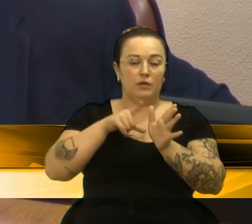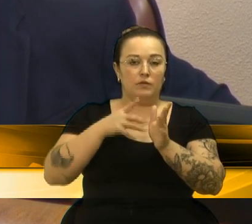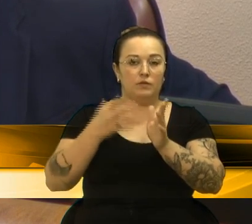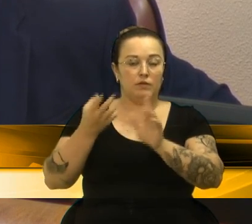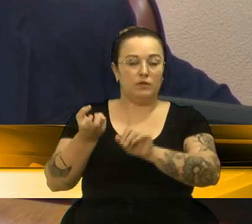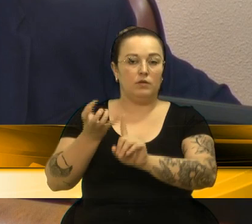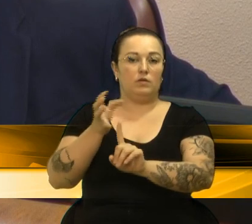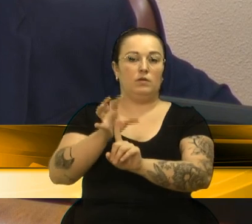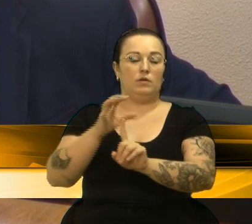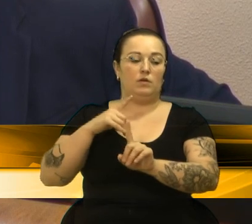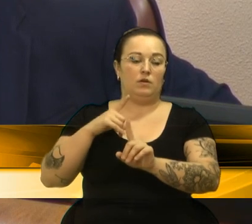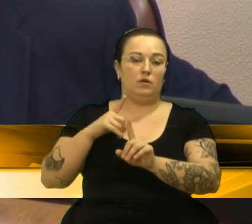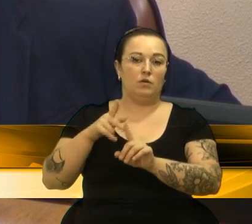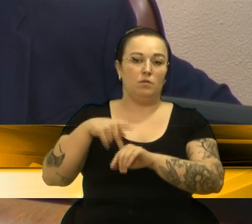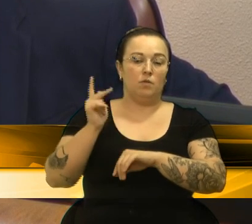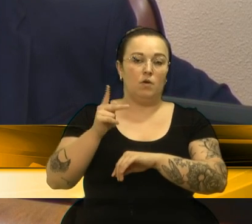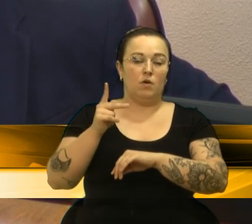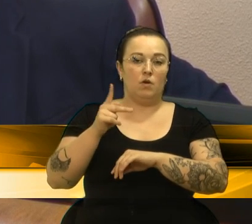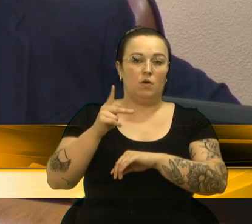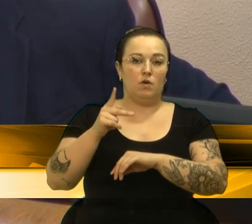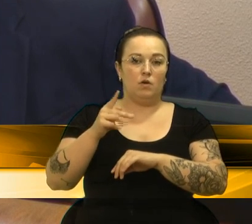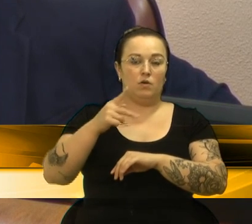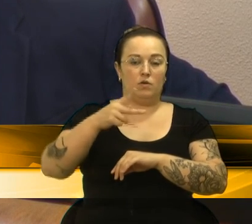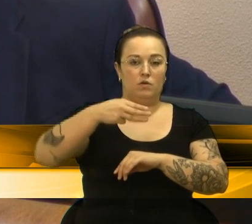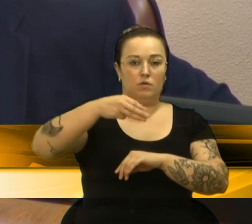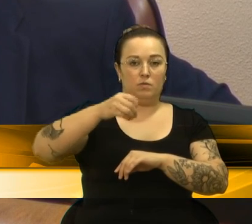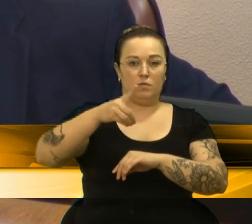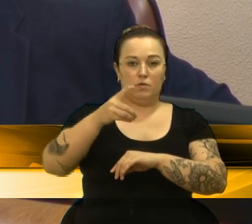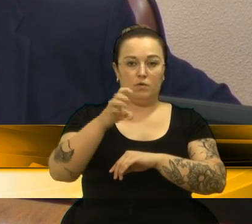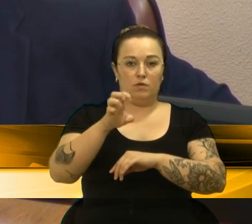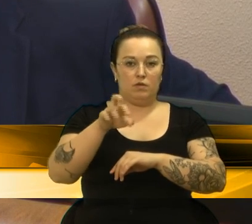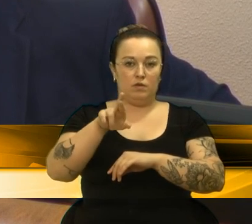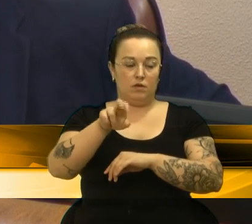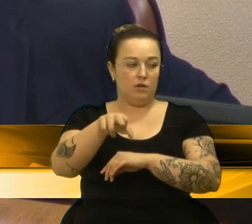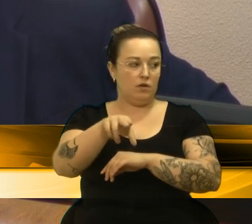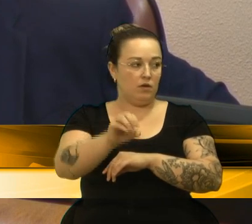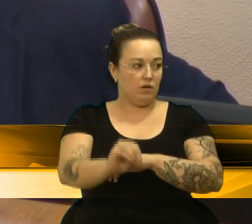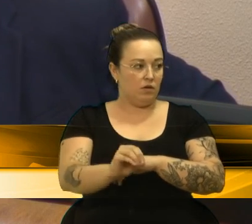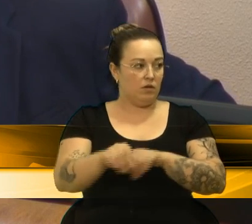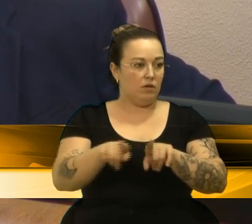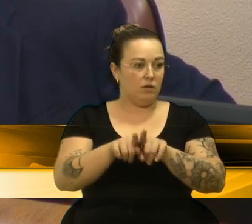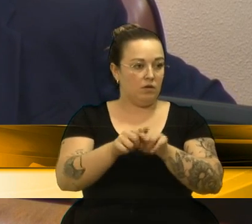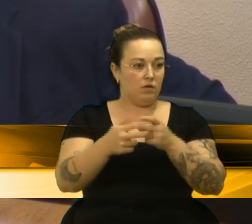do mundo pós-moderno e necessitando tanto demonstrar que a eleição que pediu mudanças foi na busca de tão somente o cumprimento da legalidade.